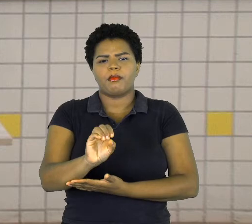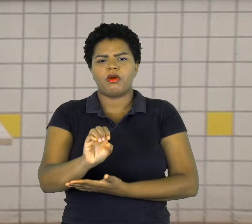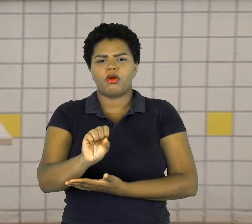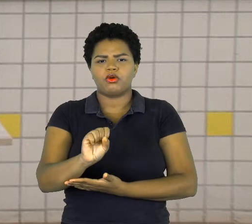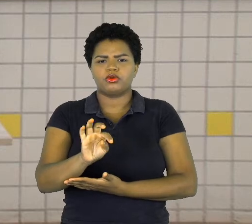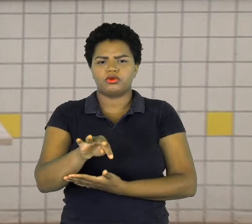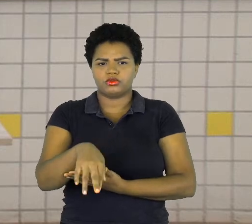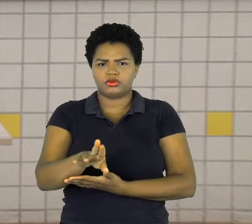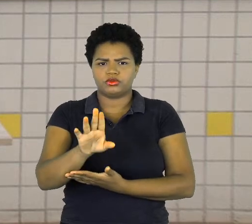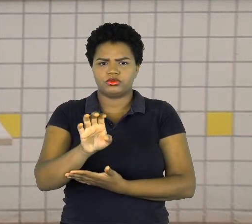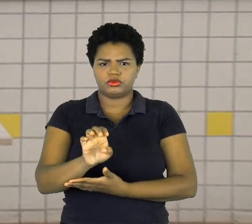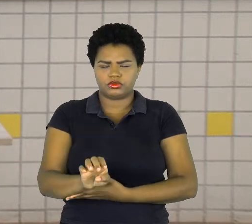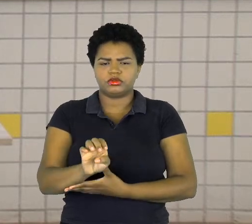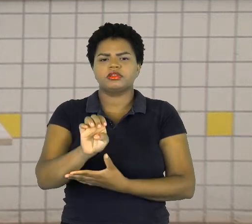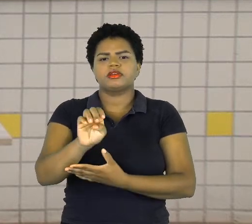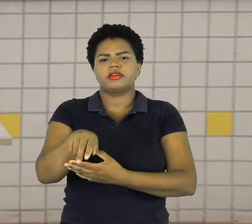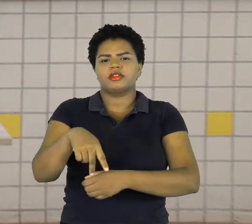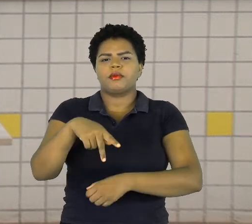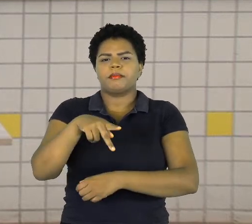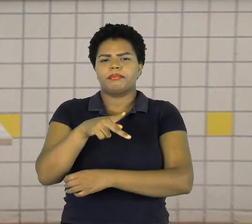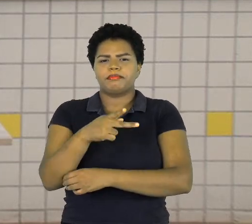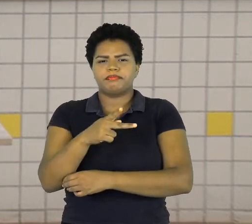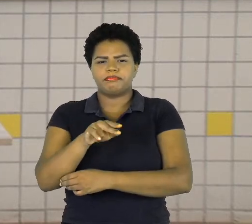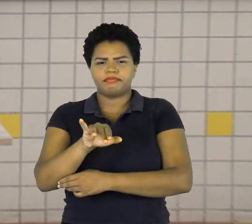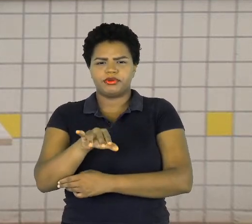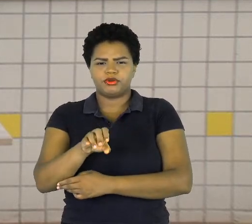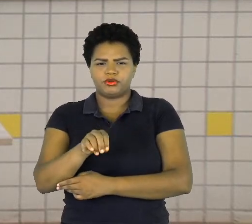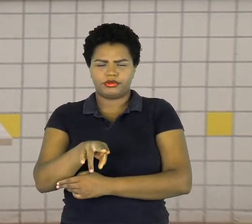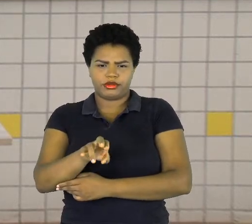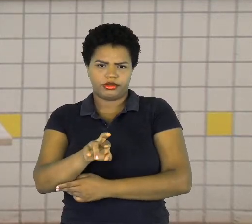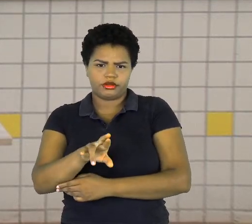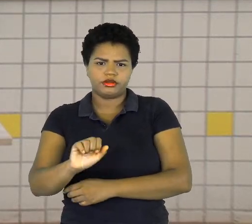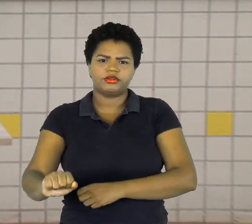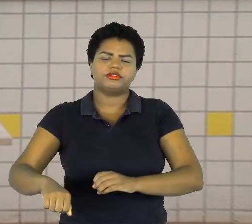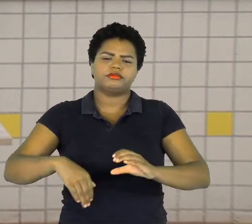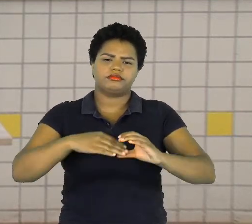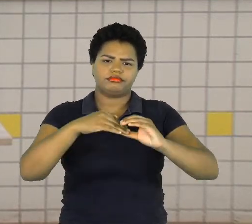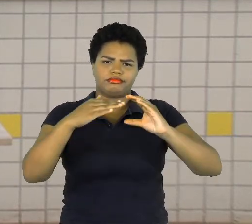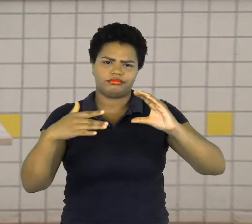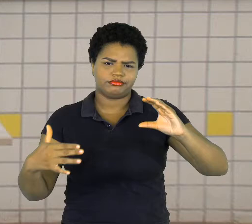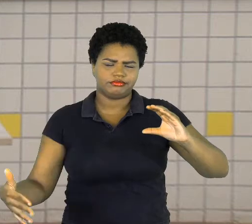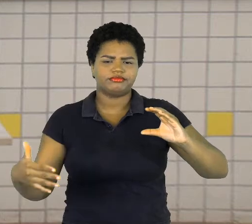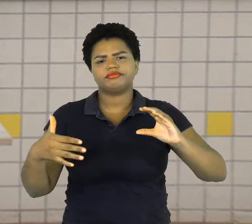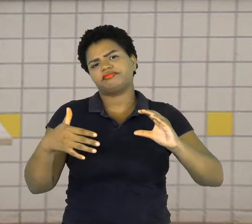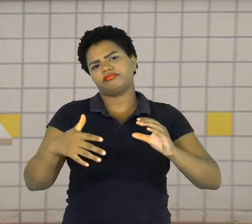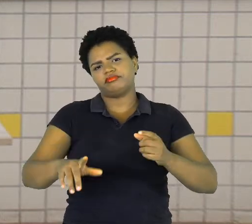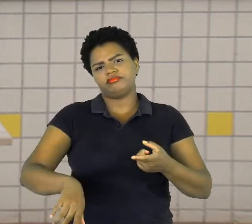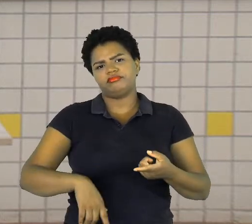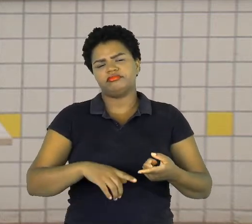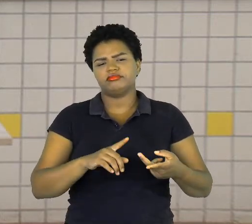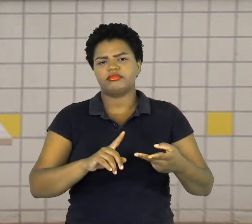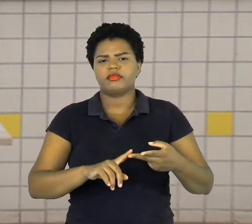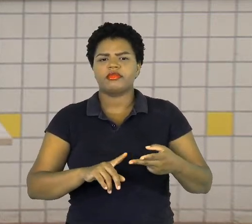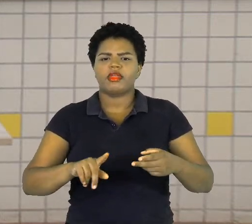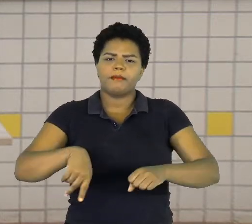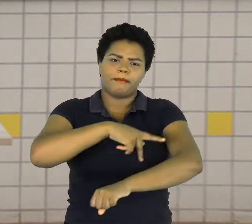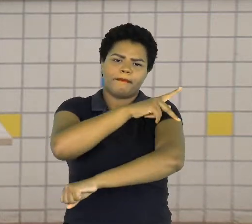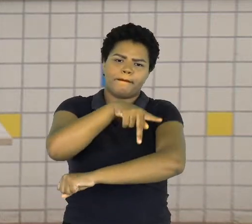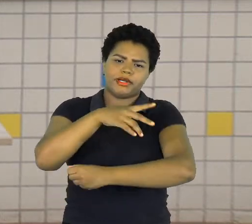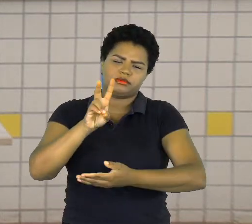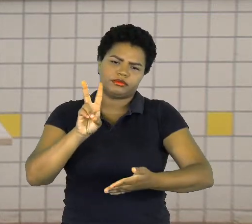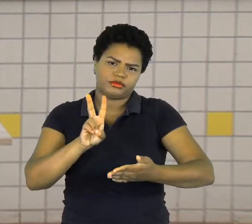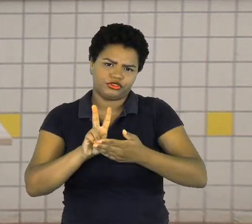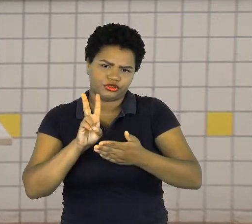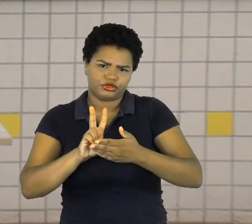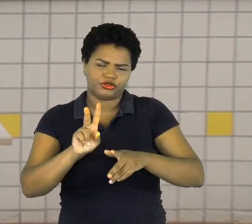Parque dos Povos Indígenas, Parque Sazamar, as praças, a praça aí da sua quadra, ela tem que ser